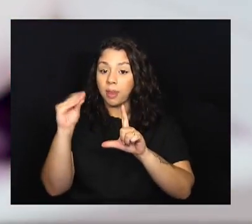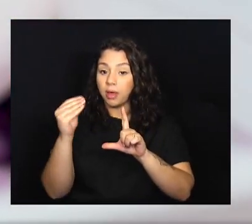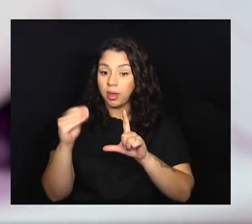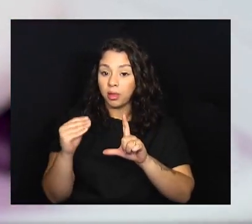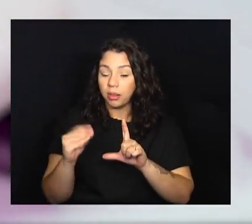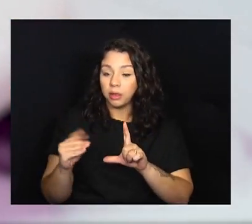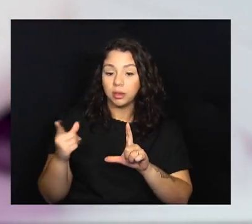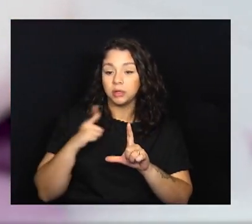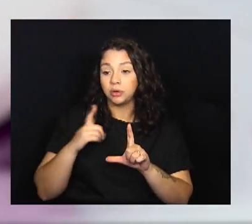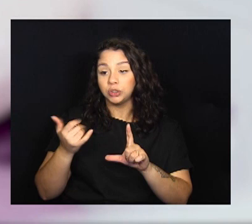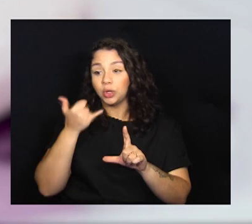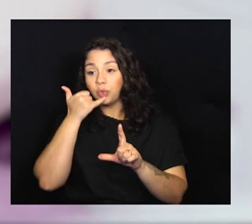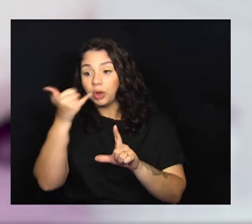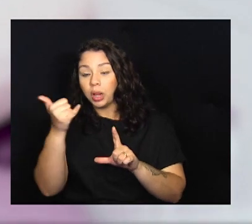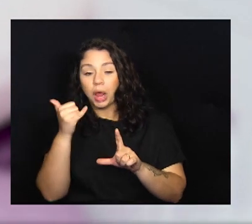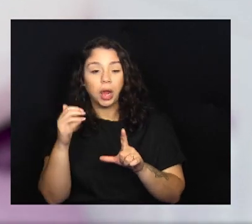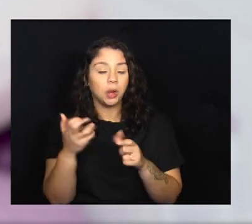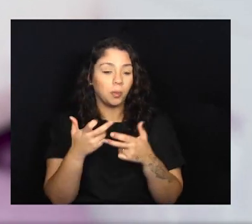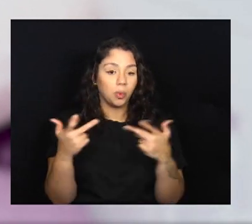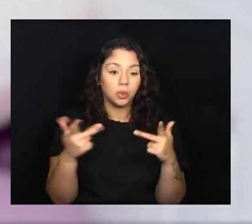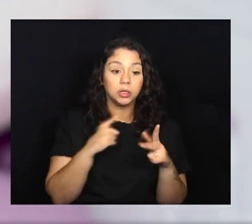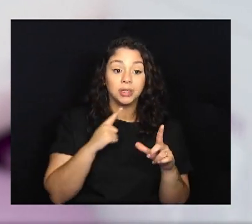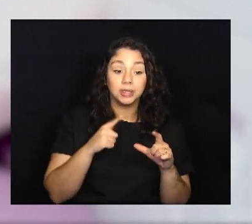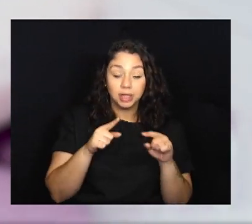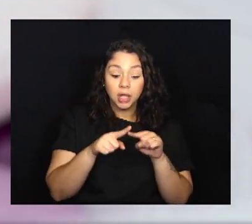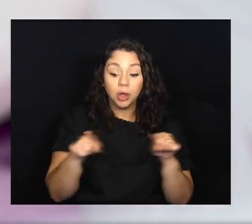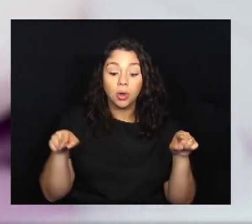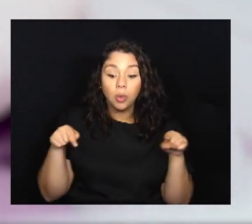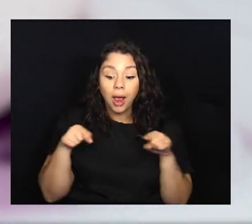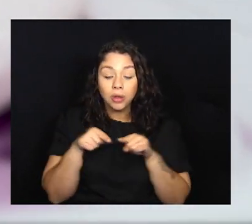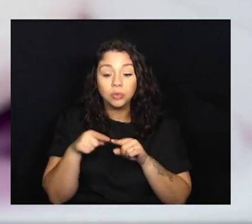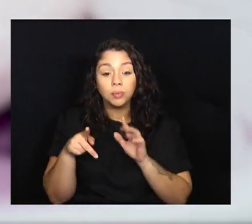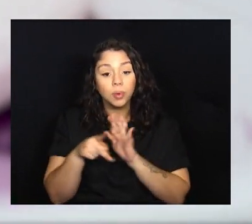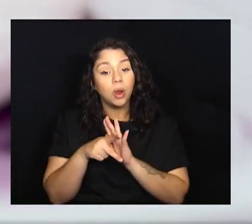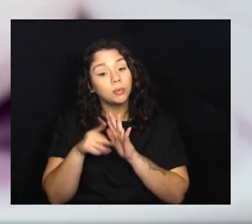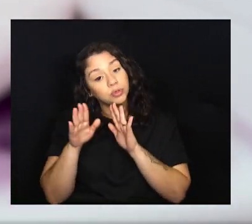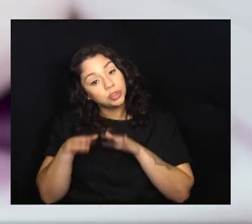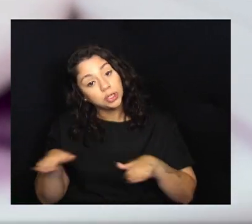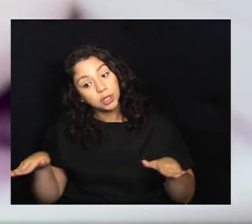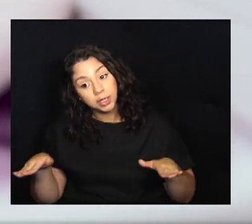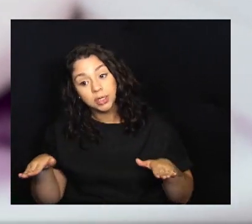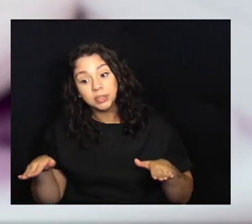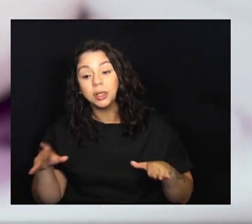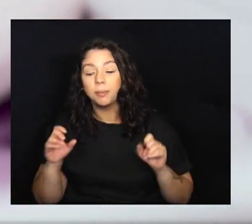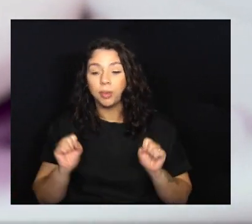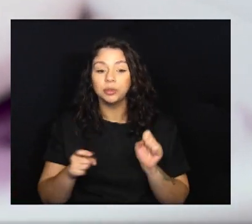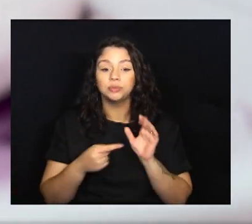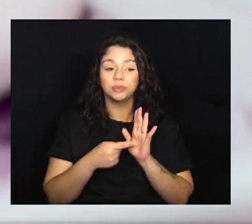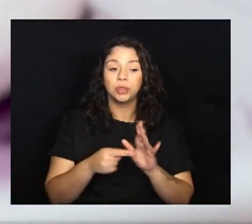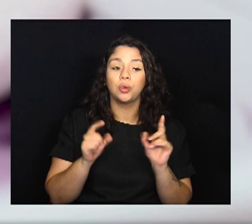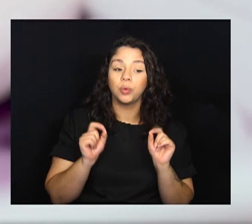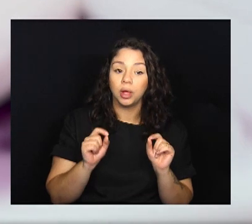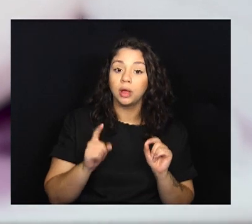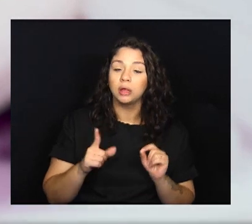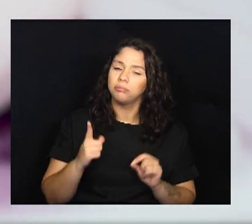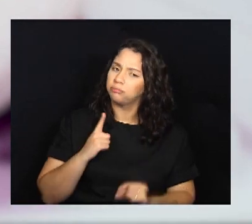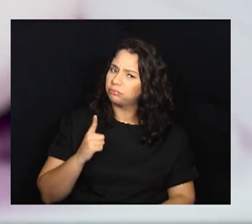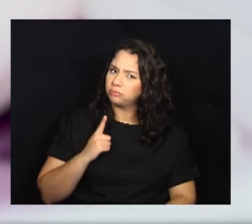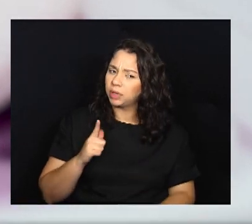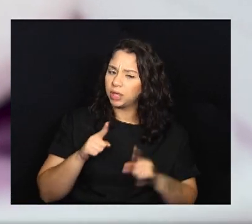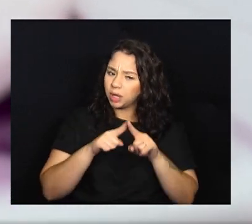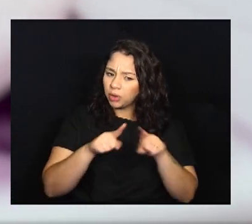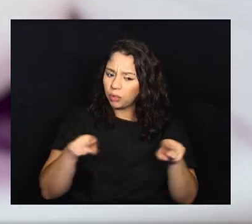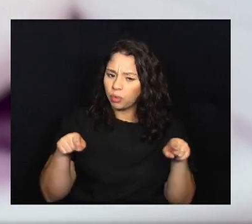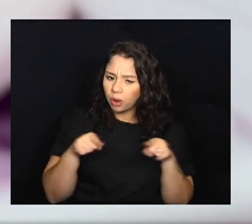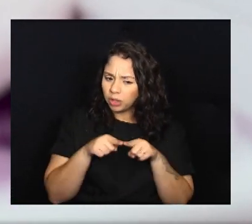HD, um celular, coisas desse tipo, que tem quartos de criança, é possivelmente um indicativo que, nossa, tem muitos quartos de criança,